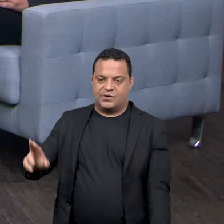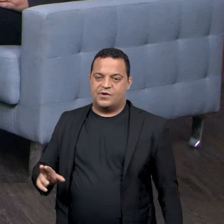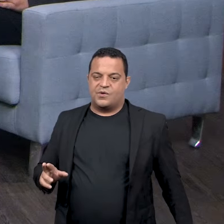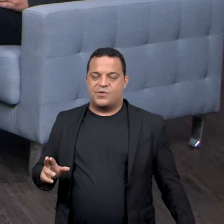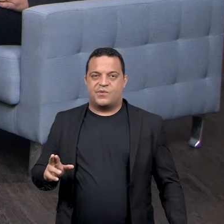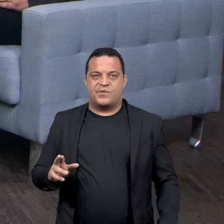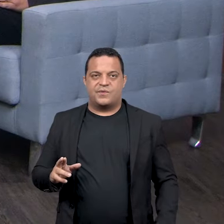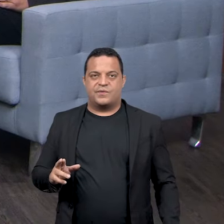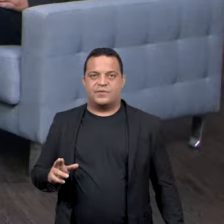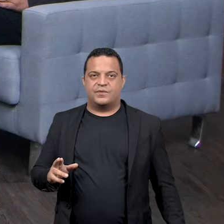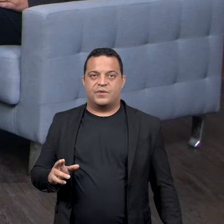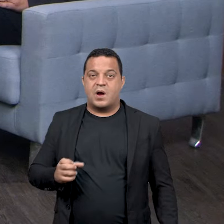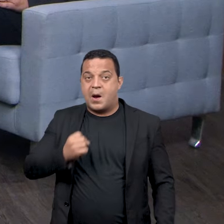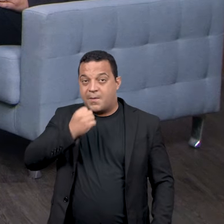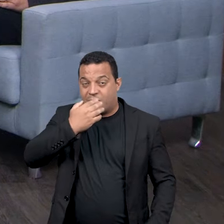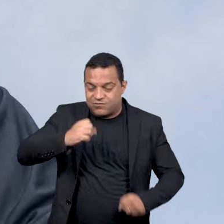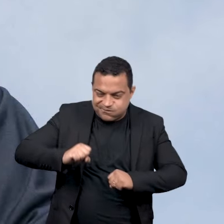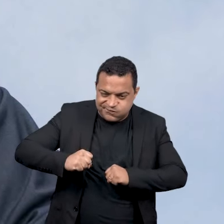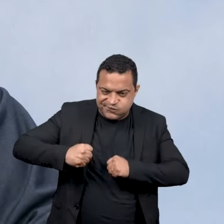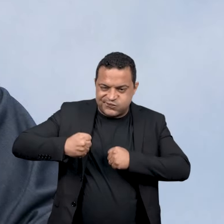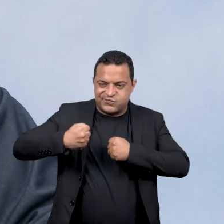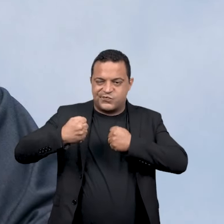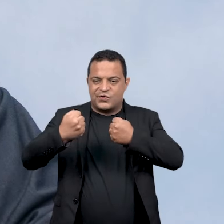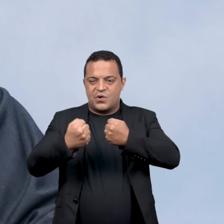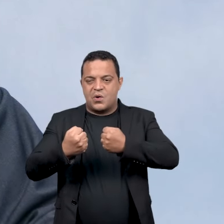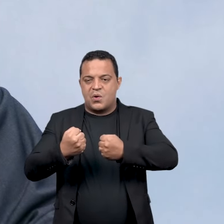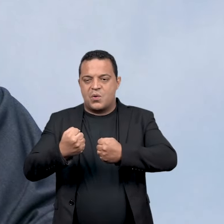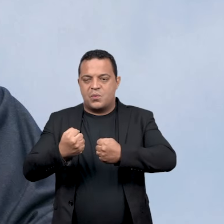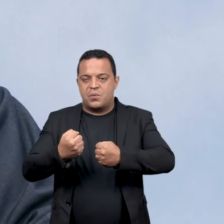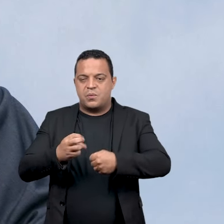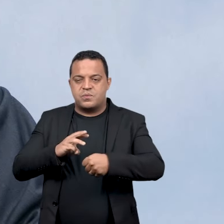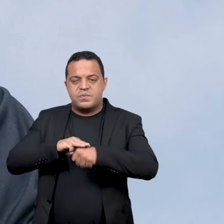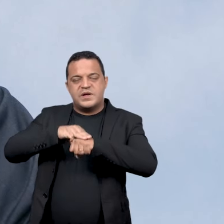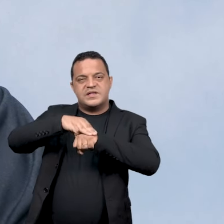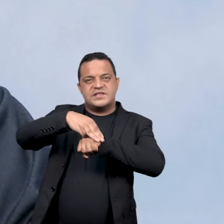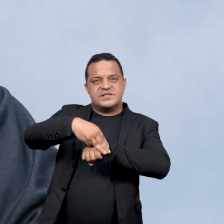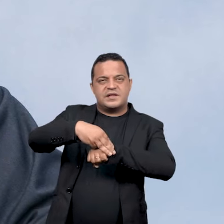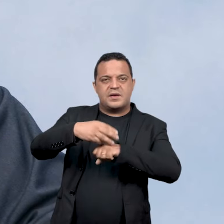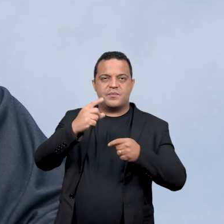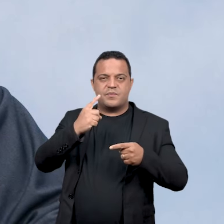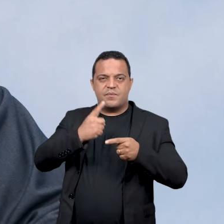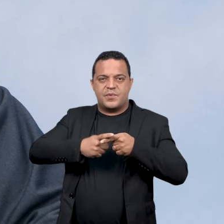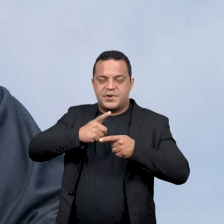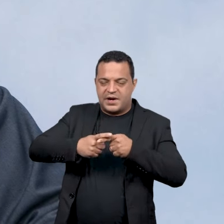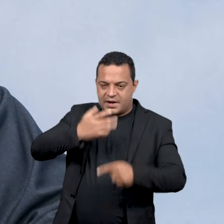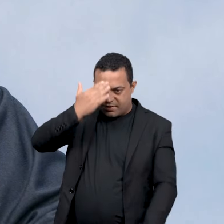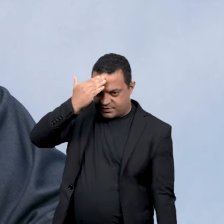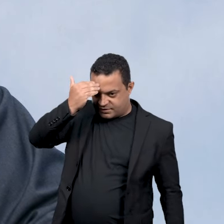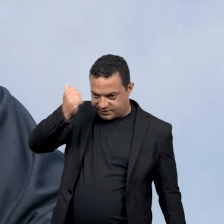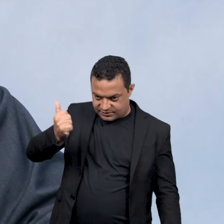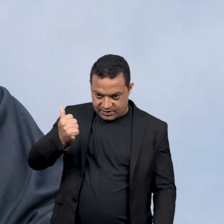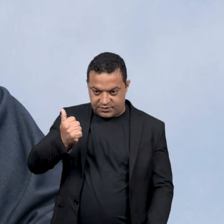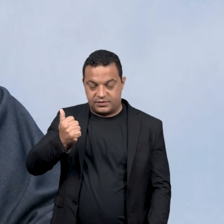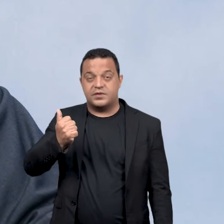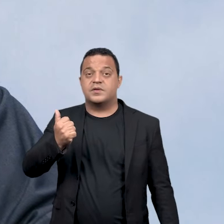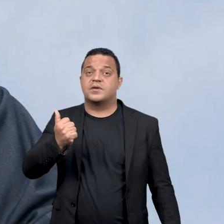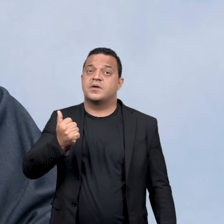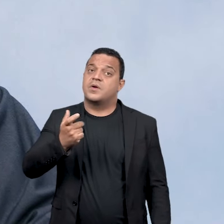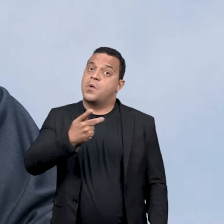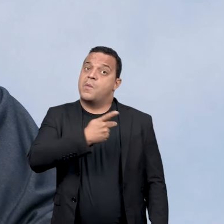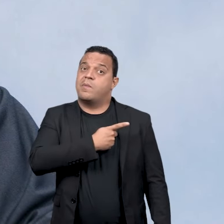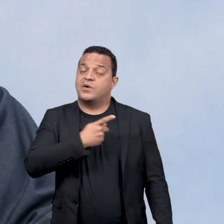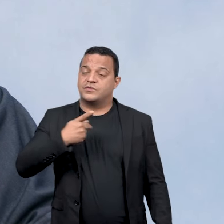é um renovo para o ministério, porque o cuidado e o zelo que